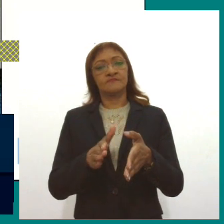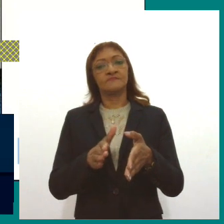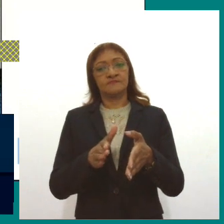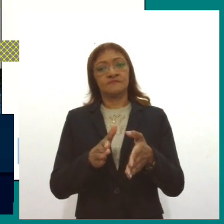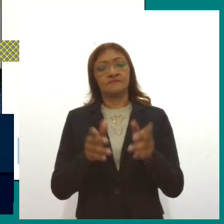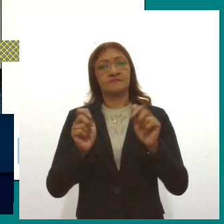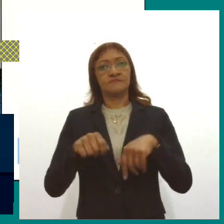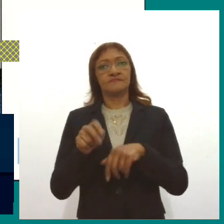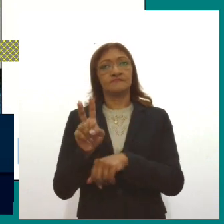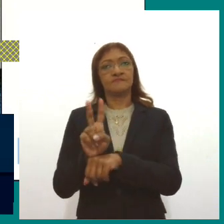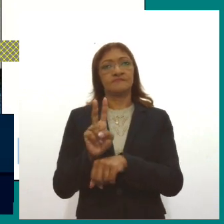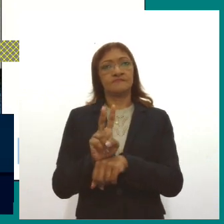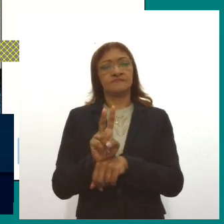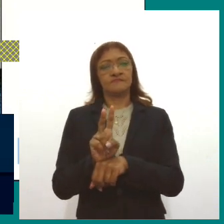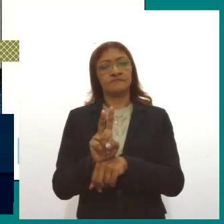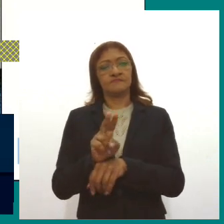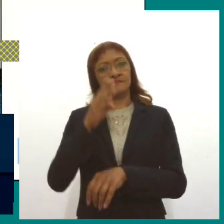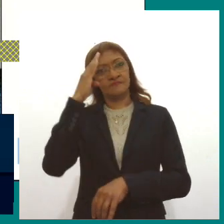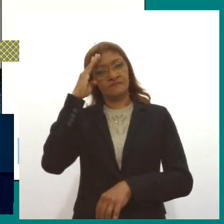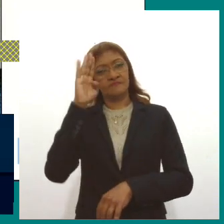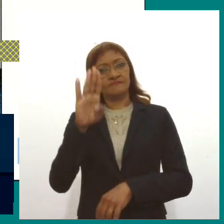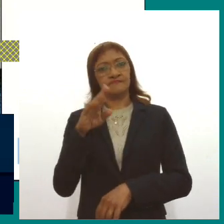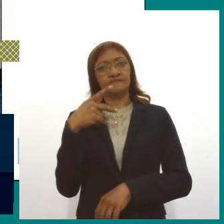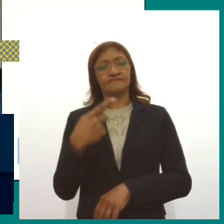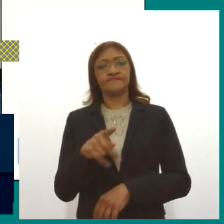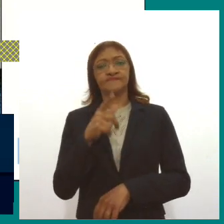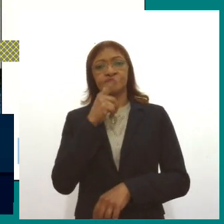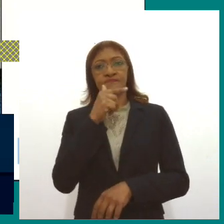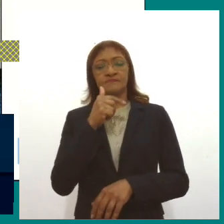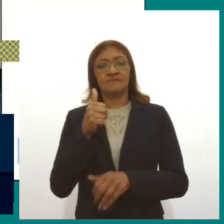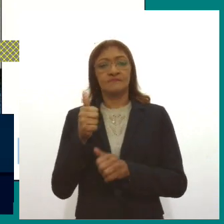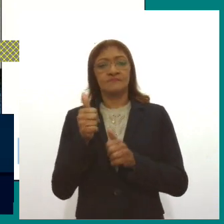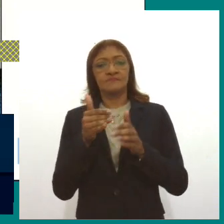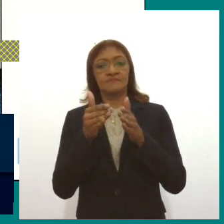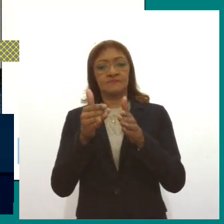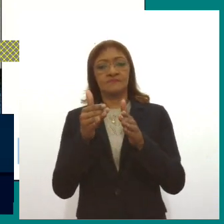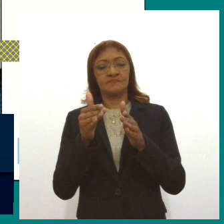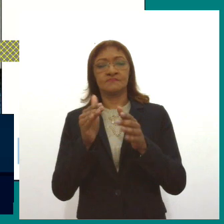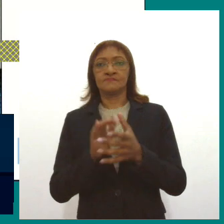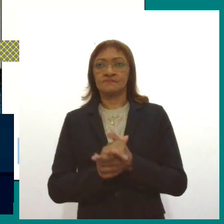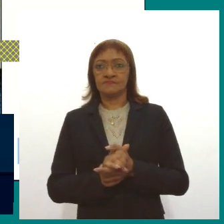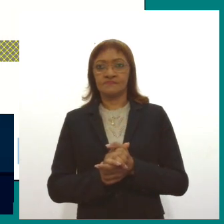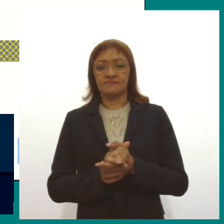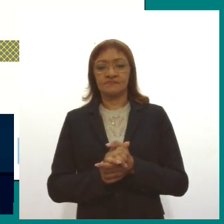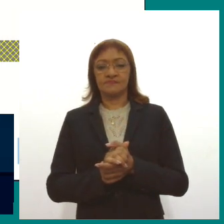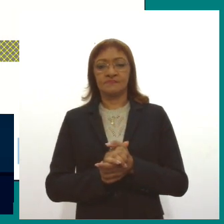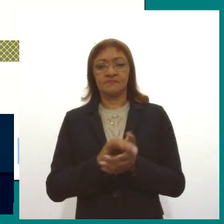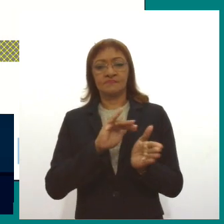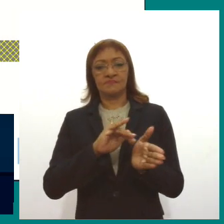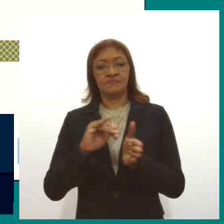e preservação das principais áreas de recarga dos nossos mananciais, principalmente aqueles utilizados para abastecimento humano. Pode passar?